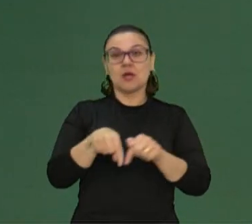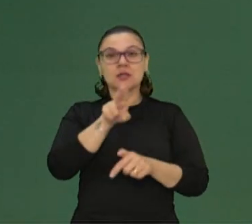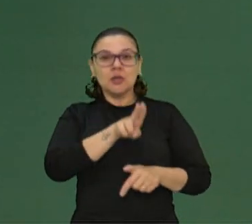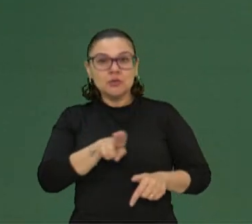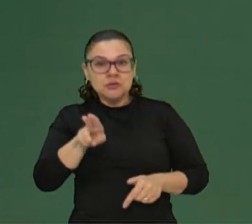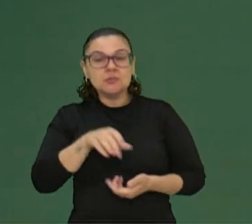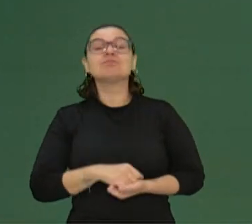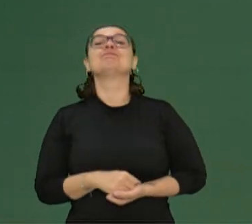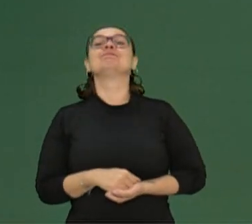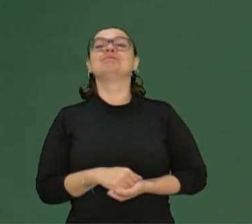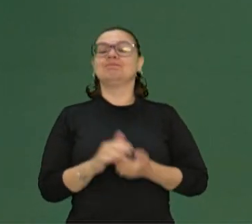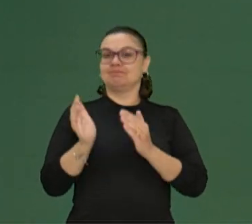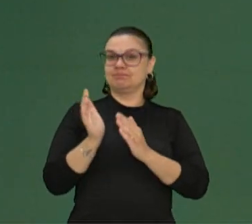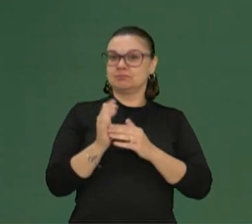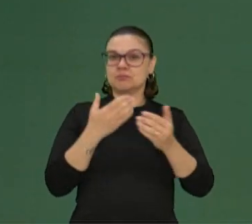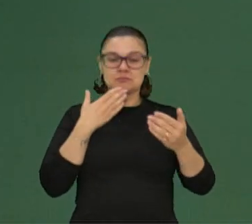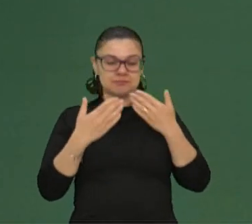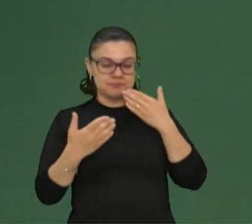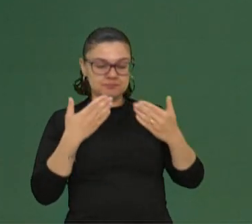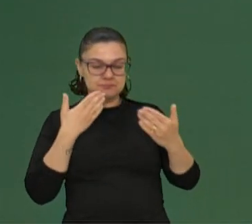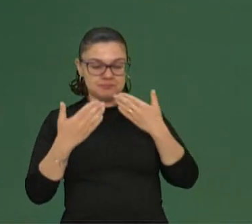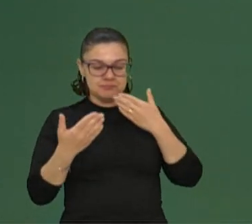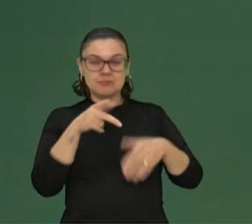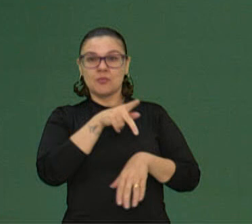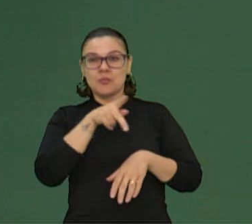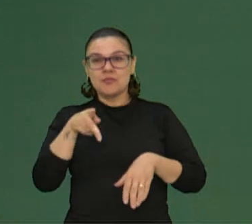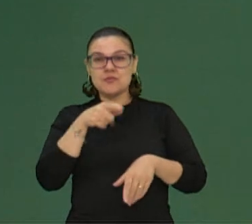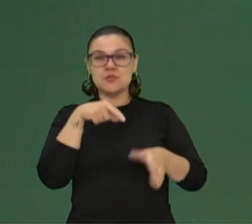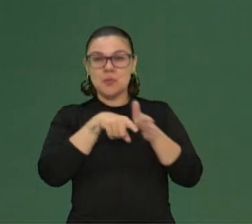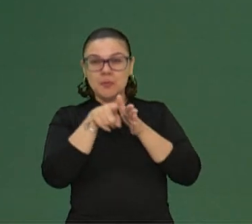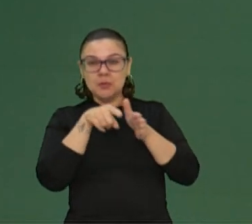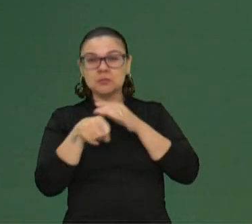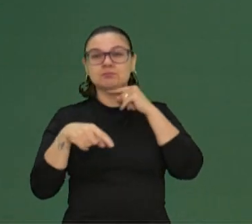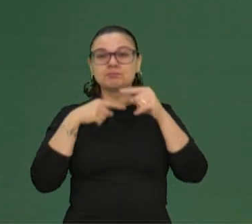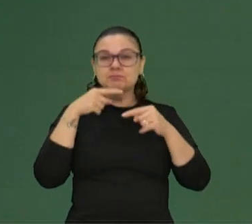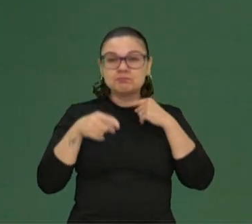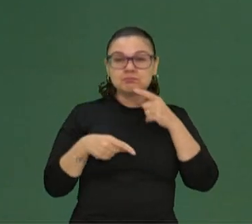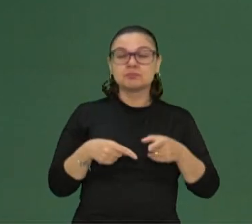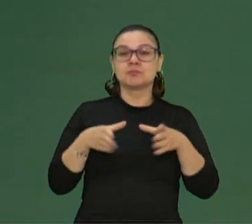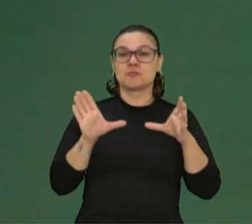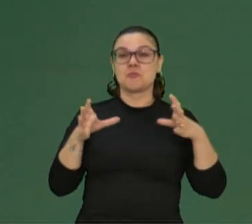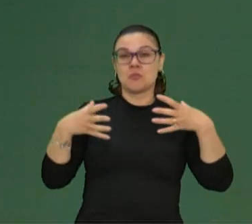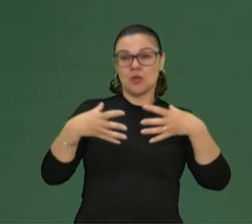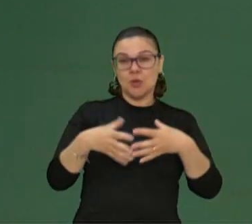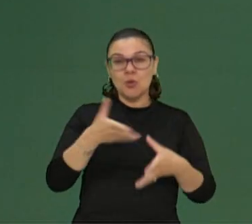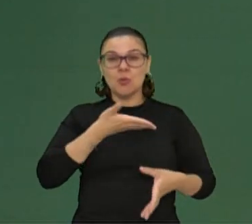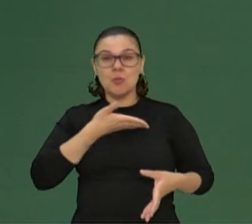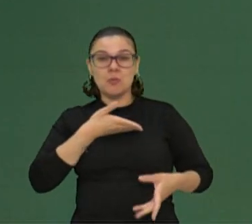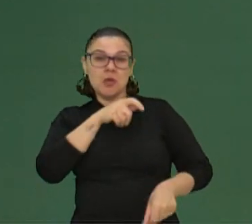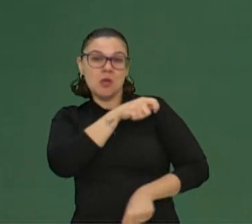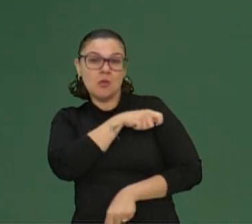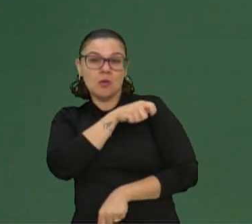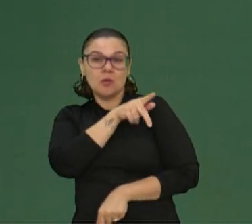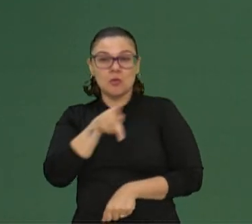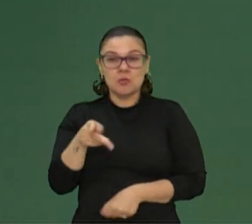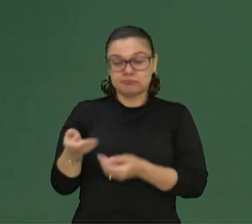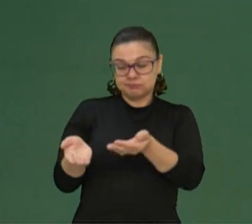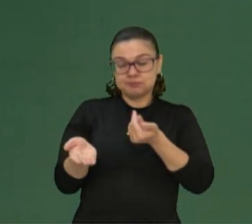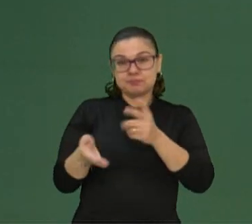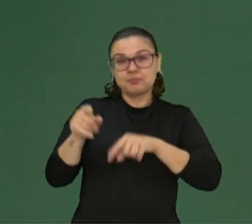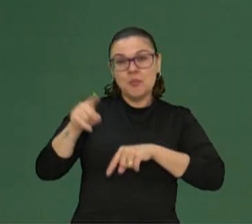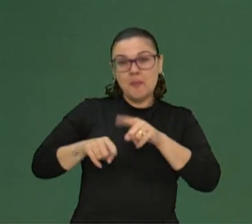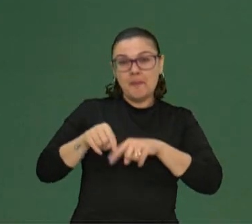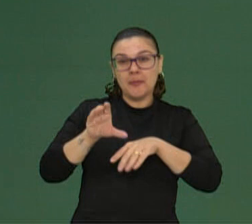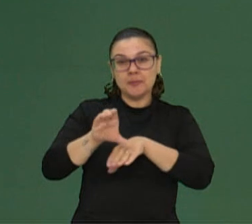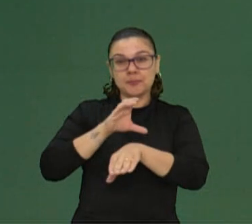usando, está conversando no chat lá durante a aula, tirando suas dúvidas, pedindo para o pessoal que acompanha o chat lá mandar os materiais. Você